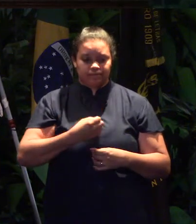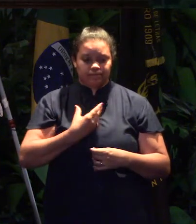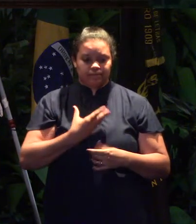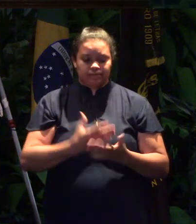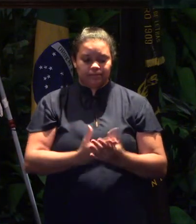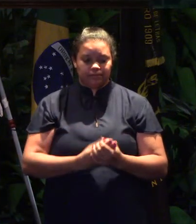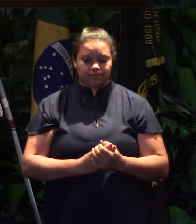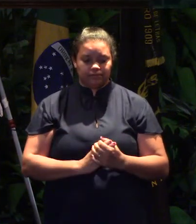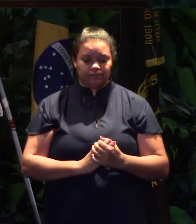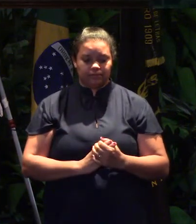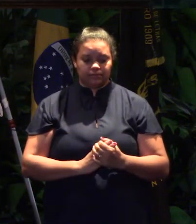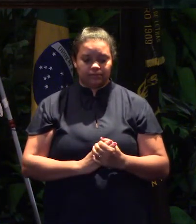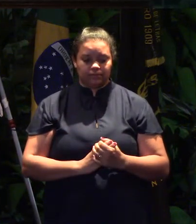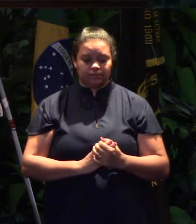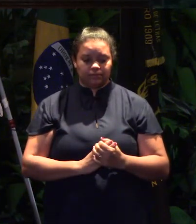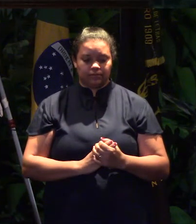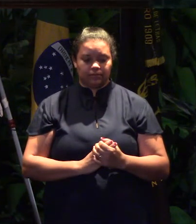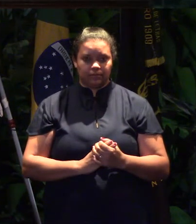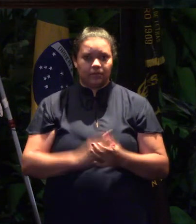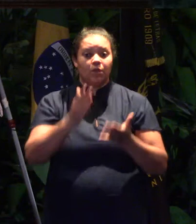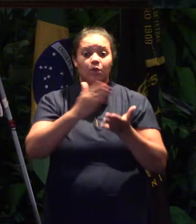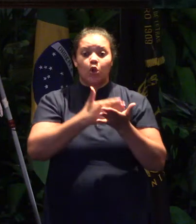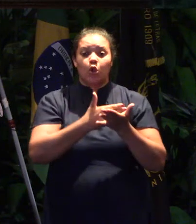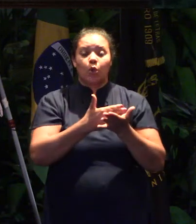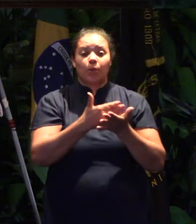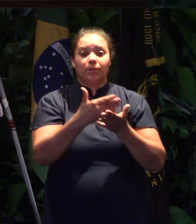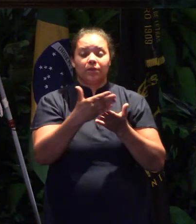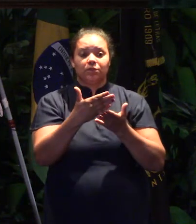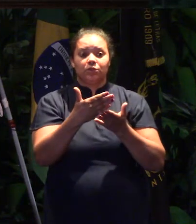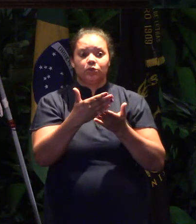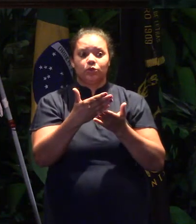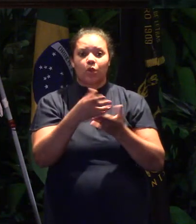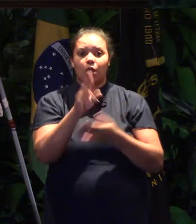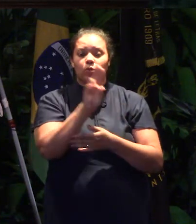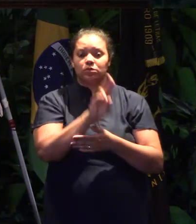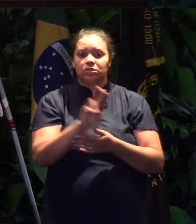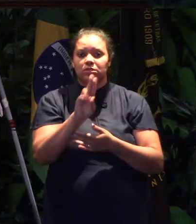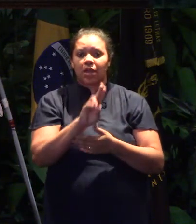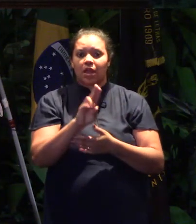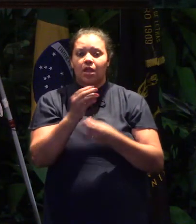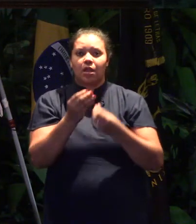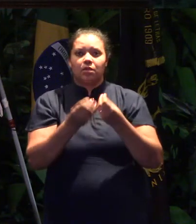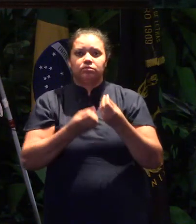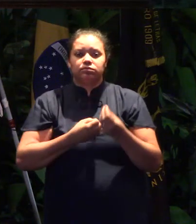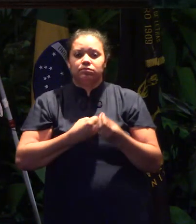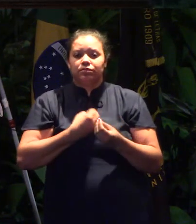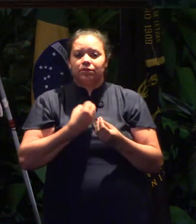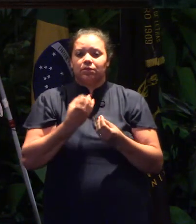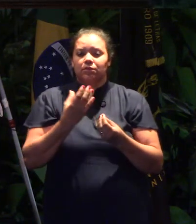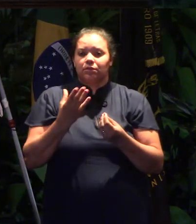Matoso, eles falaram que eles começaram, por exemplo, a usar muito a forma soneto, por exemplo, em